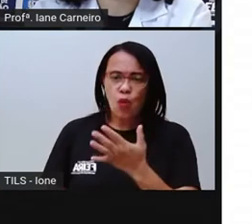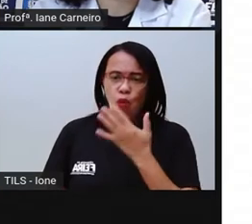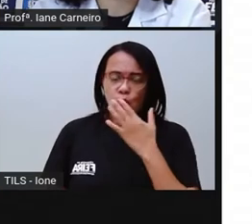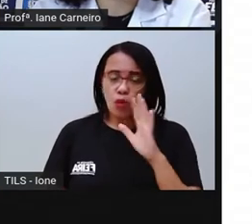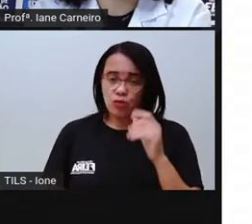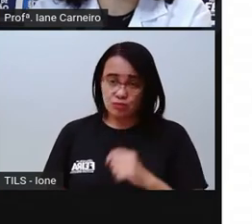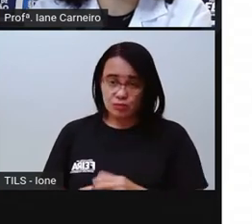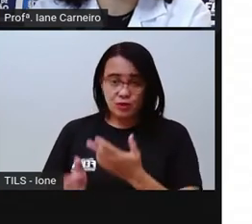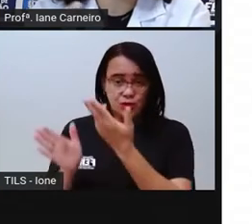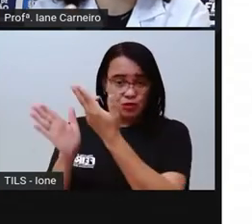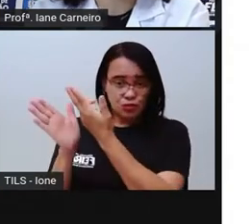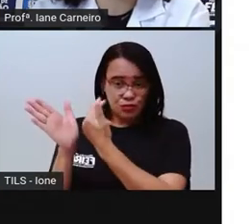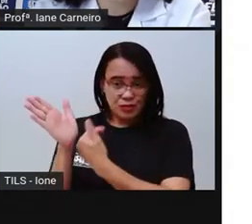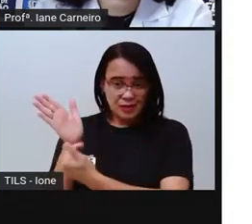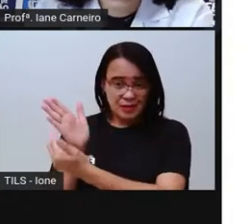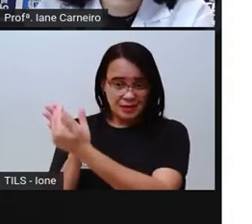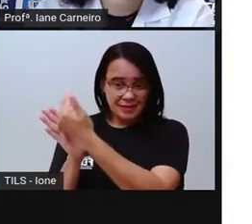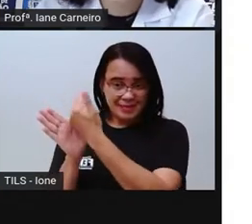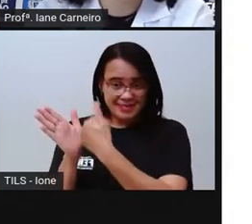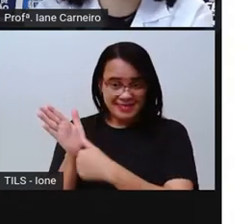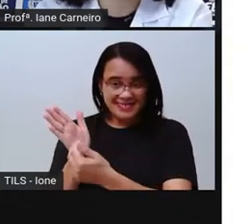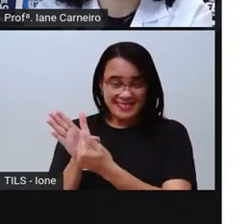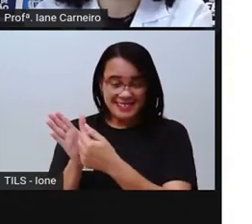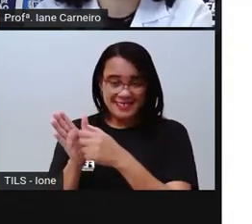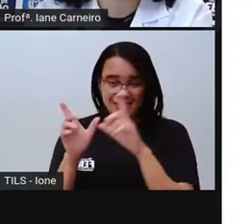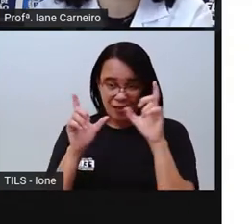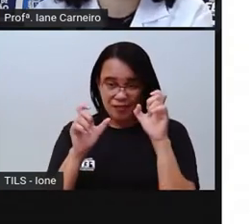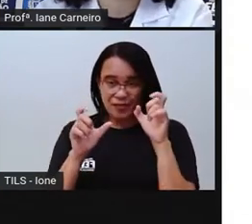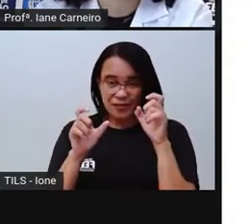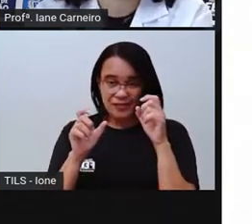livro? Deu para você perceber as cores que aparecem?